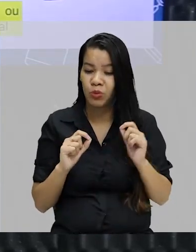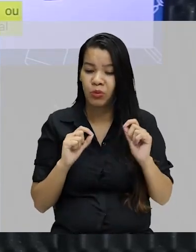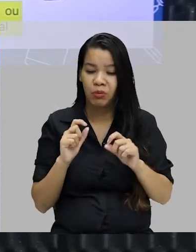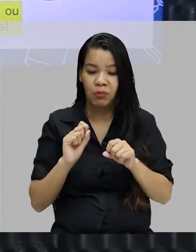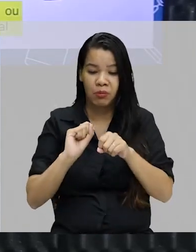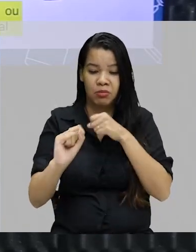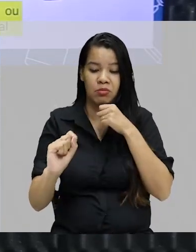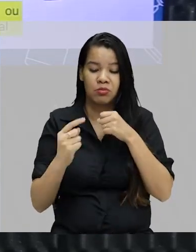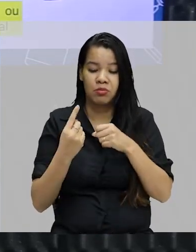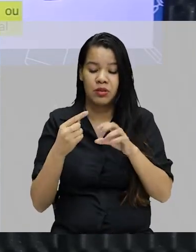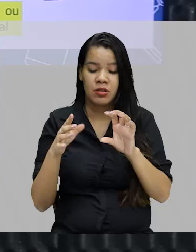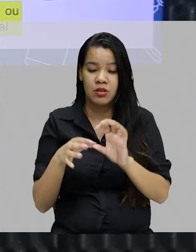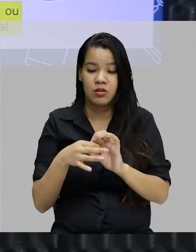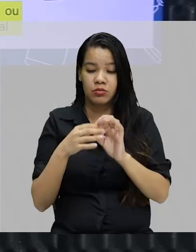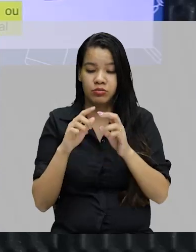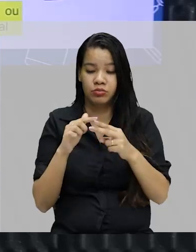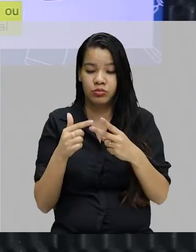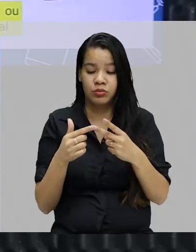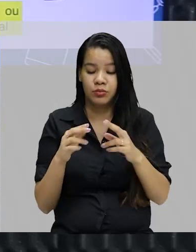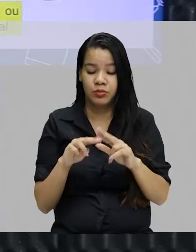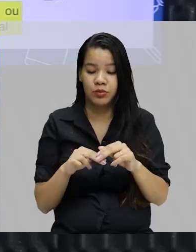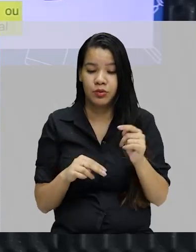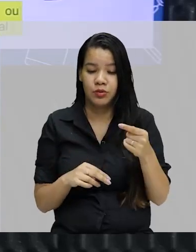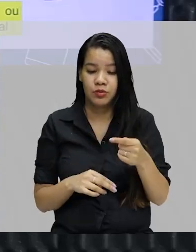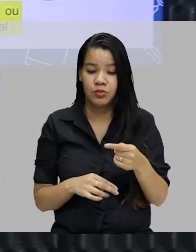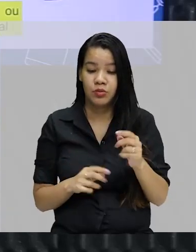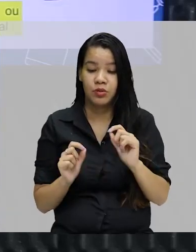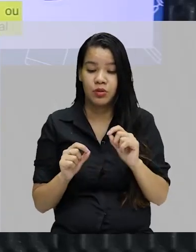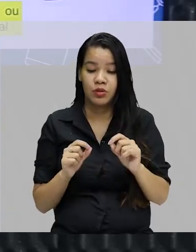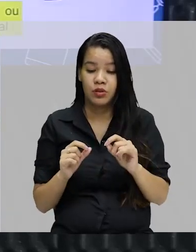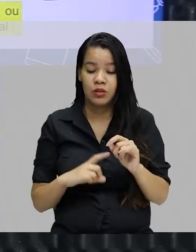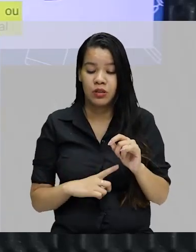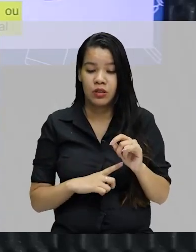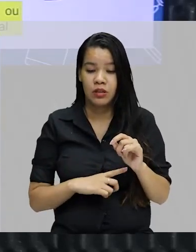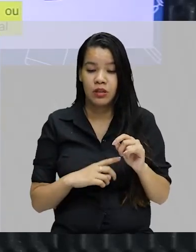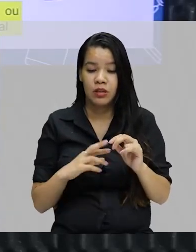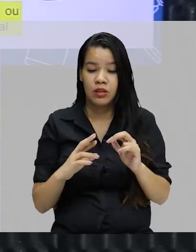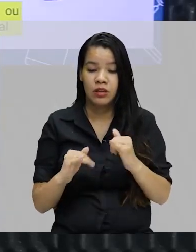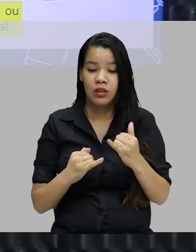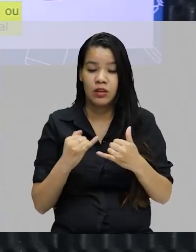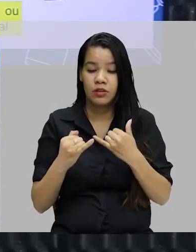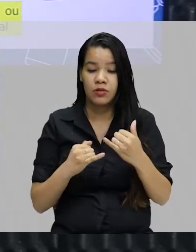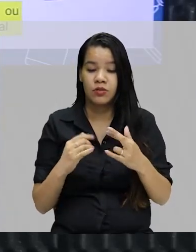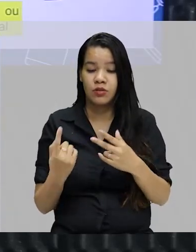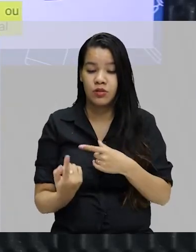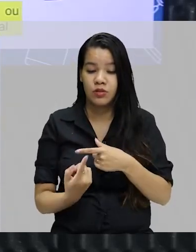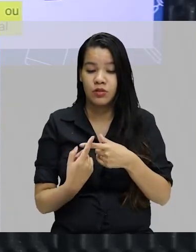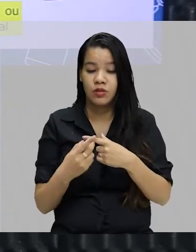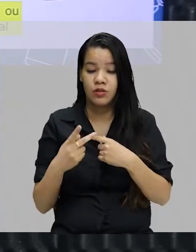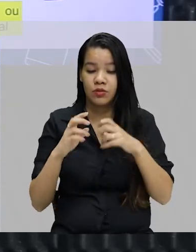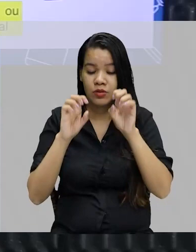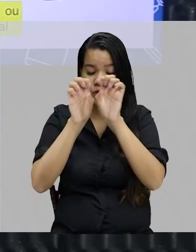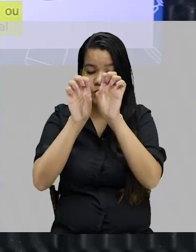que os polímeros que sofrem reações de adição, na sua estrutura inicial, no